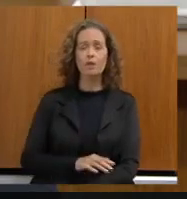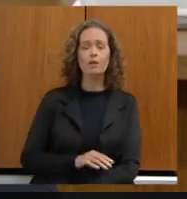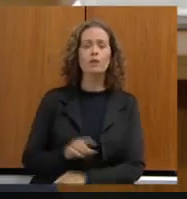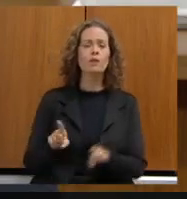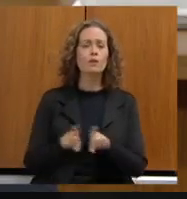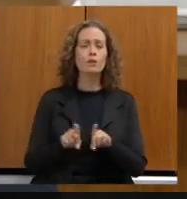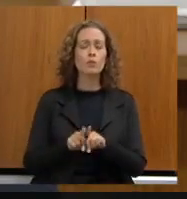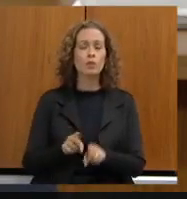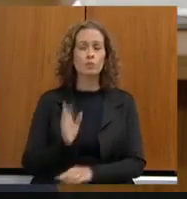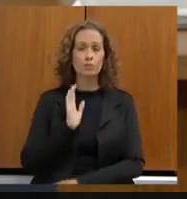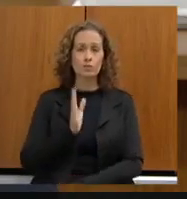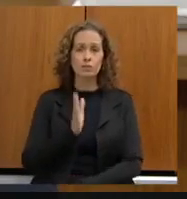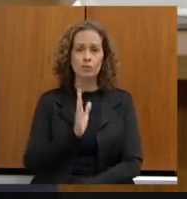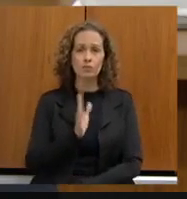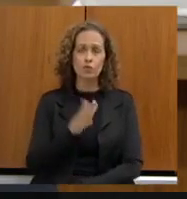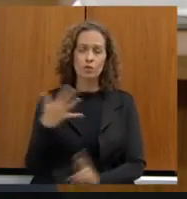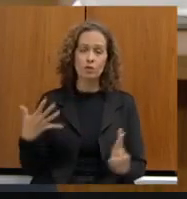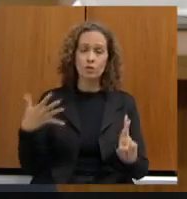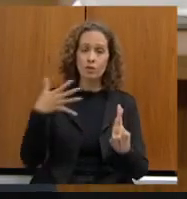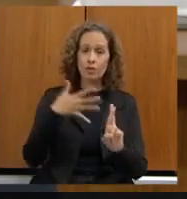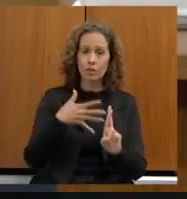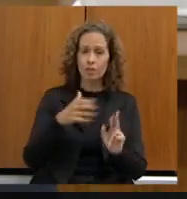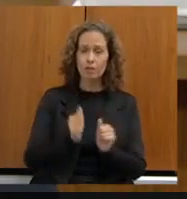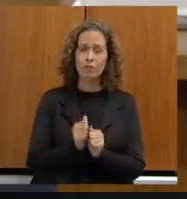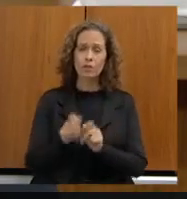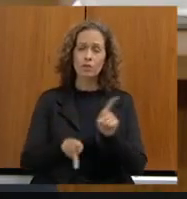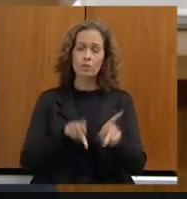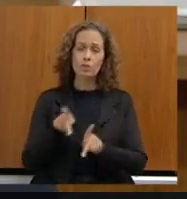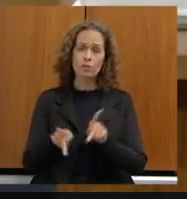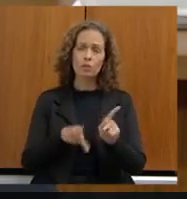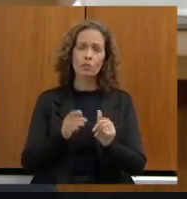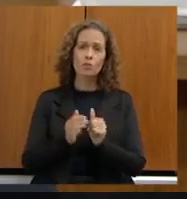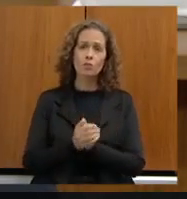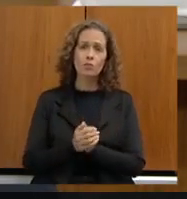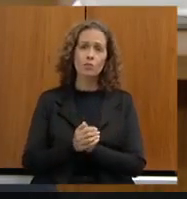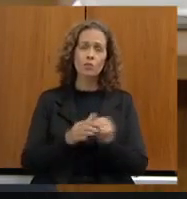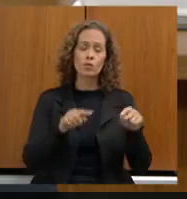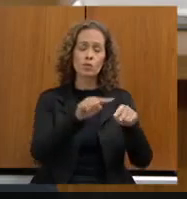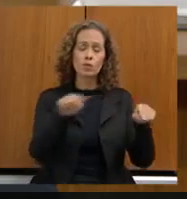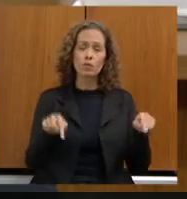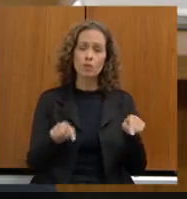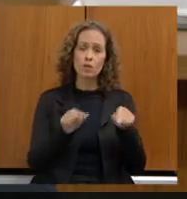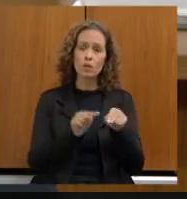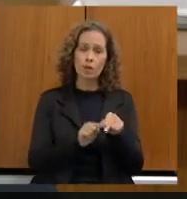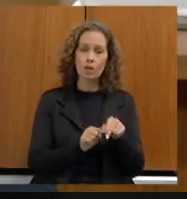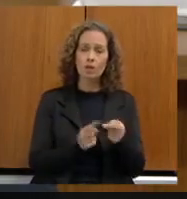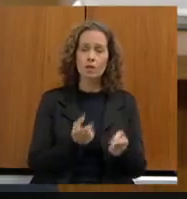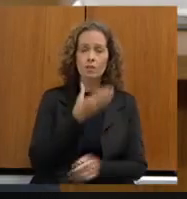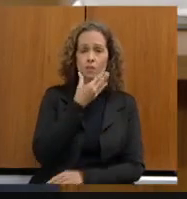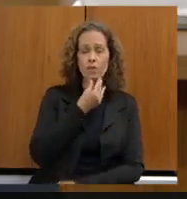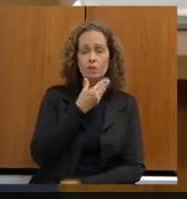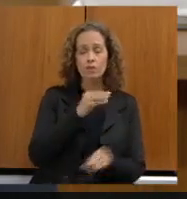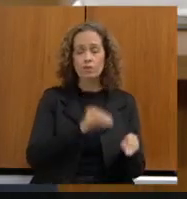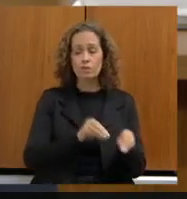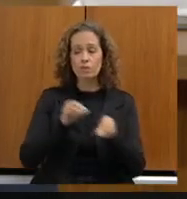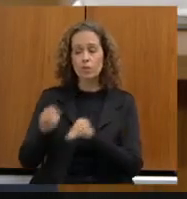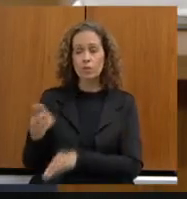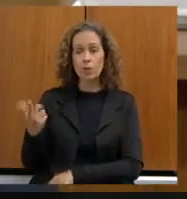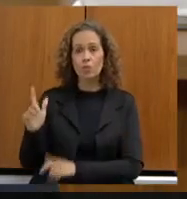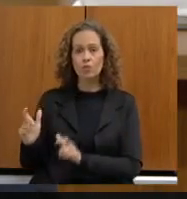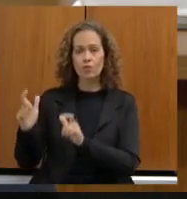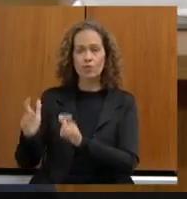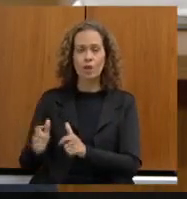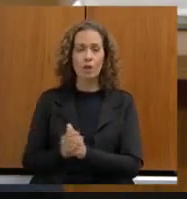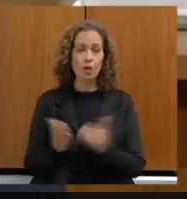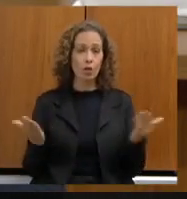efetivação da unidade de referência para o público com remanejamento de toda a ala masculina para São Joaquim de Bicas 2 hoje a unidade